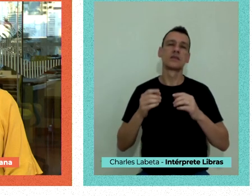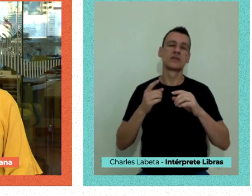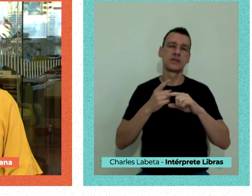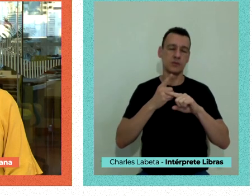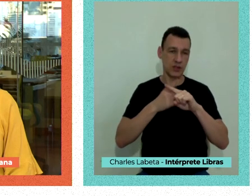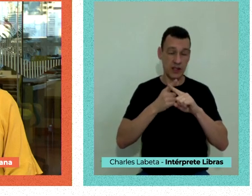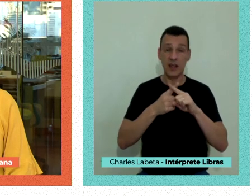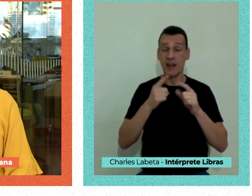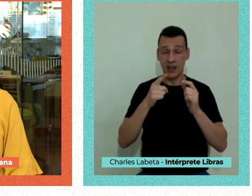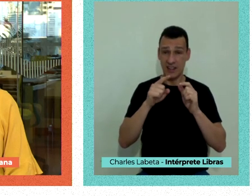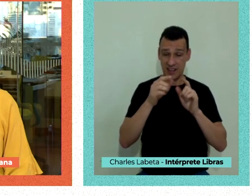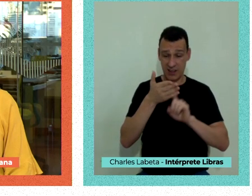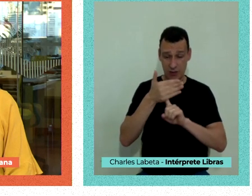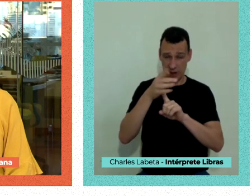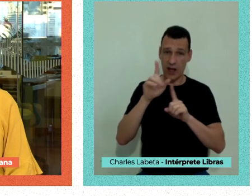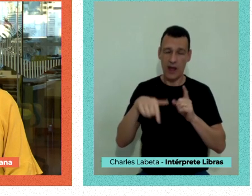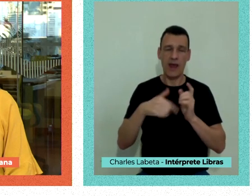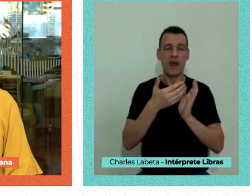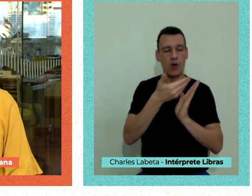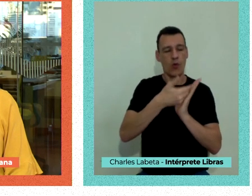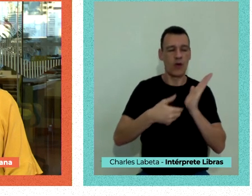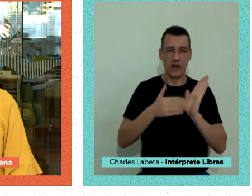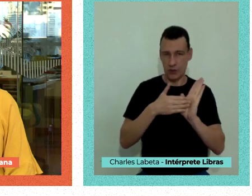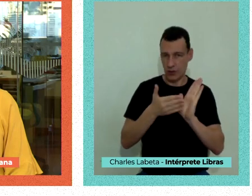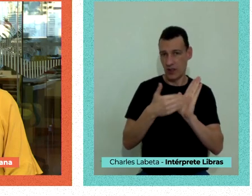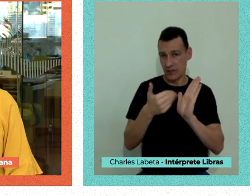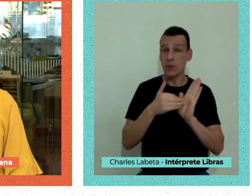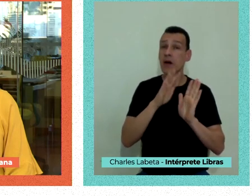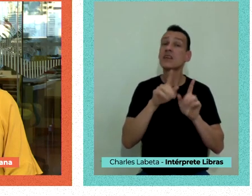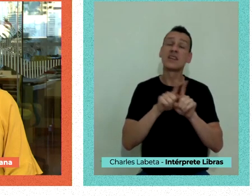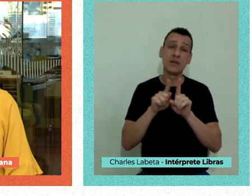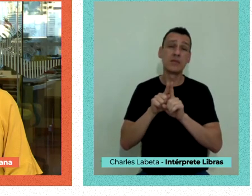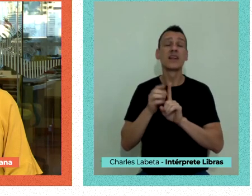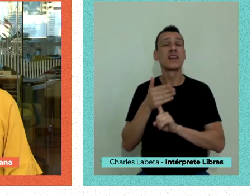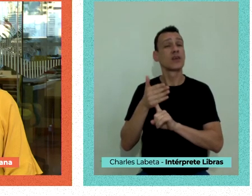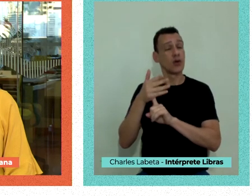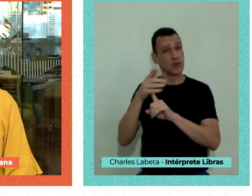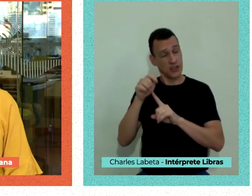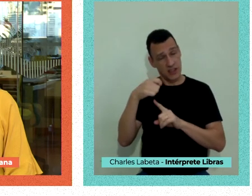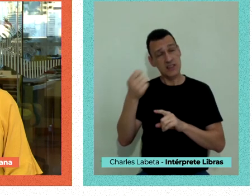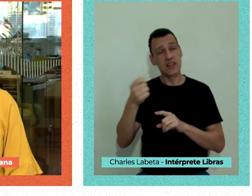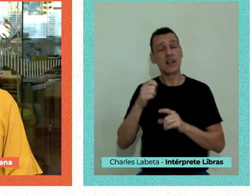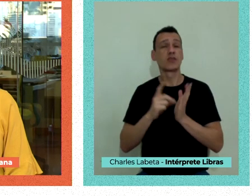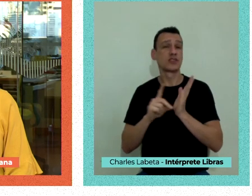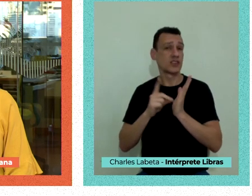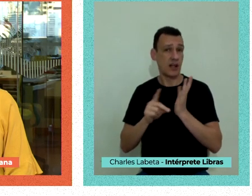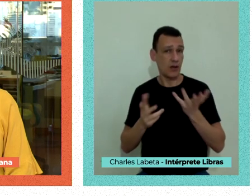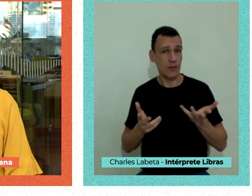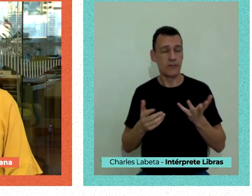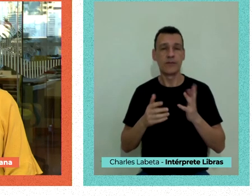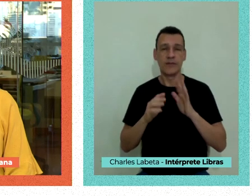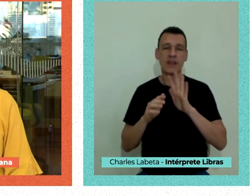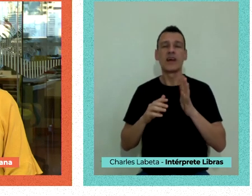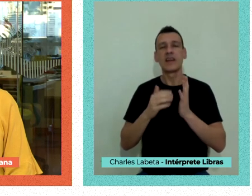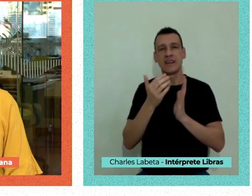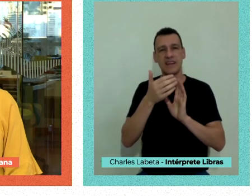livro, mas existe a tecnologia digital. E a tecnologia digital, dentro do nosso imaginário, ela sempre está ligada